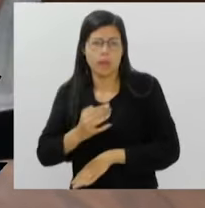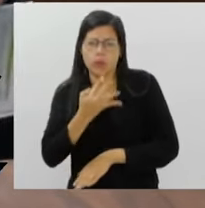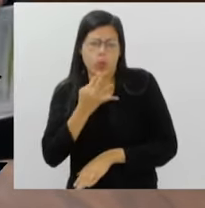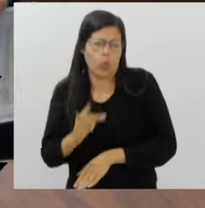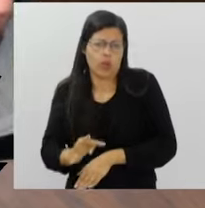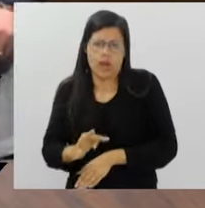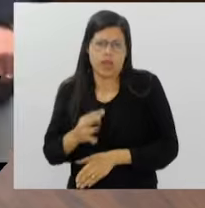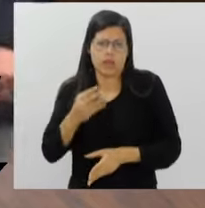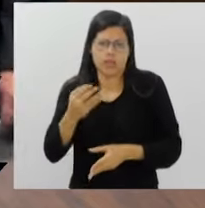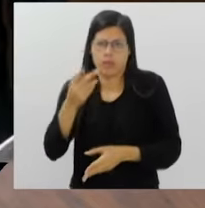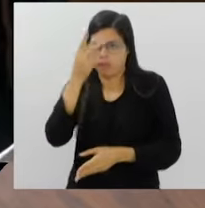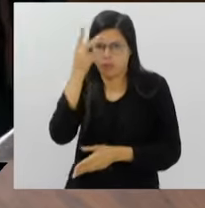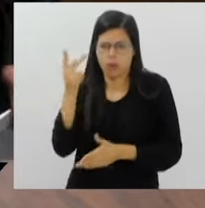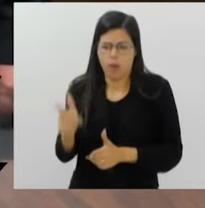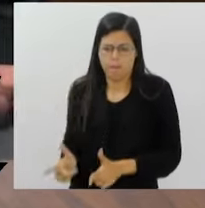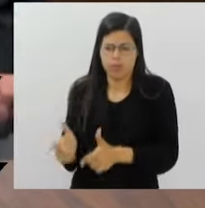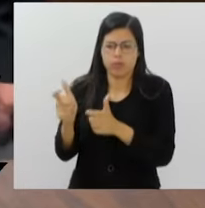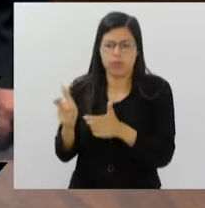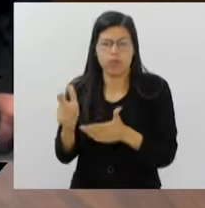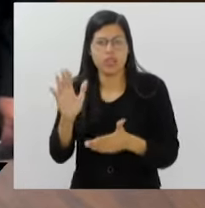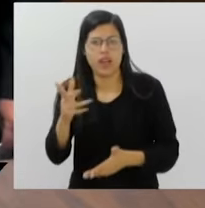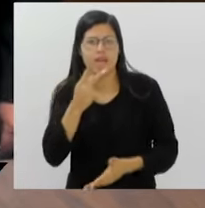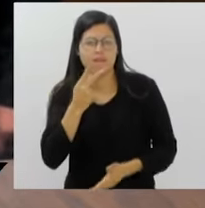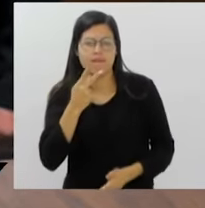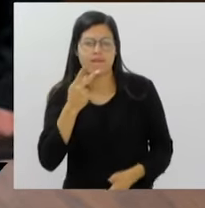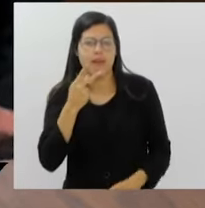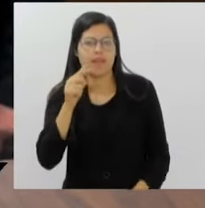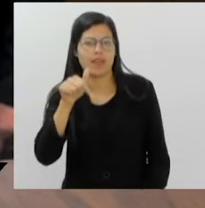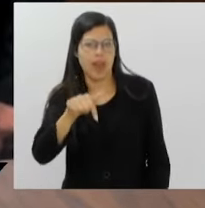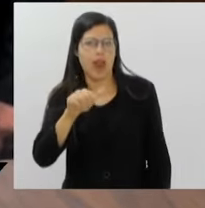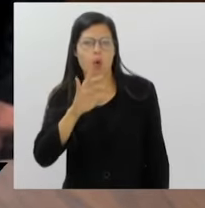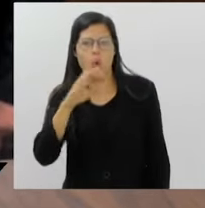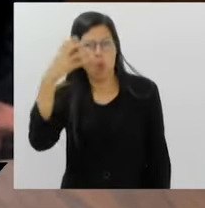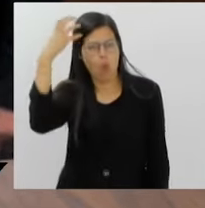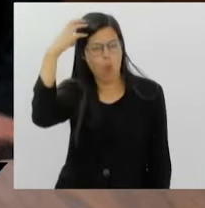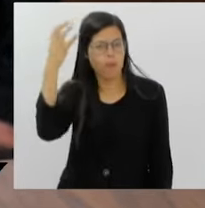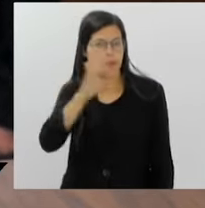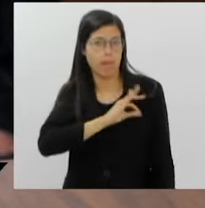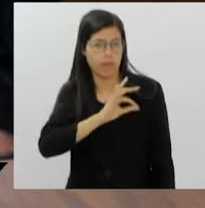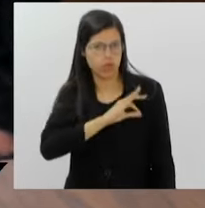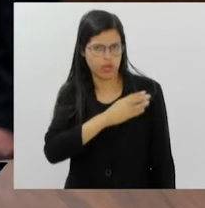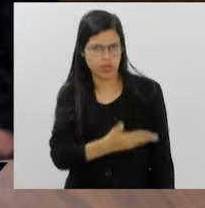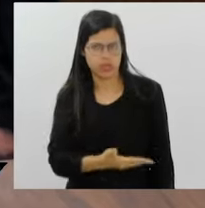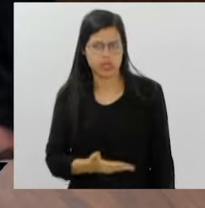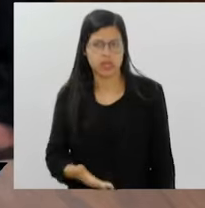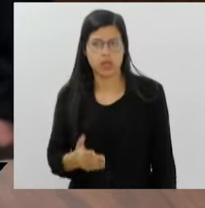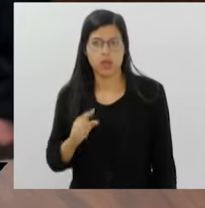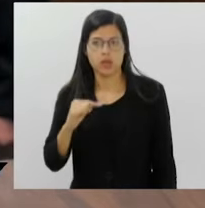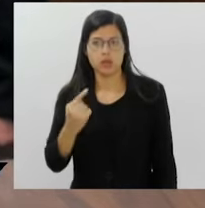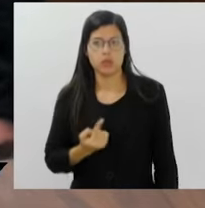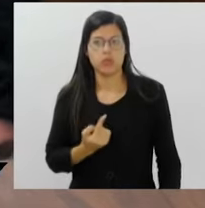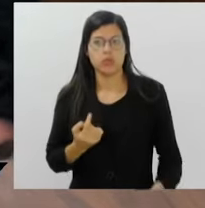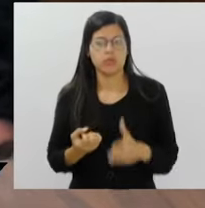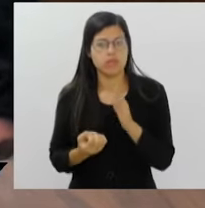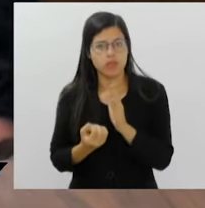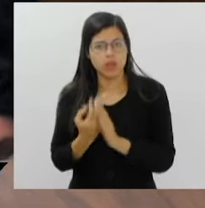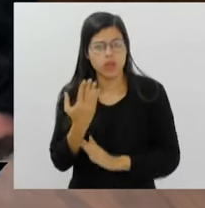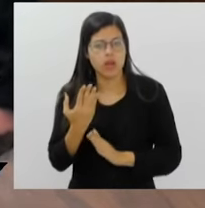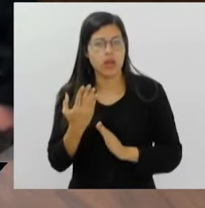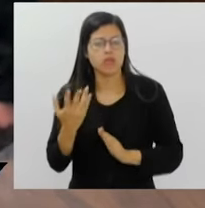não, já se diz que foi a polícia que fez. Nós estamos criando uma